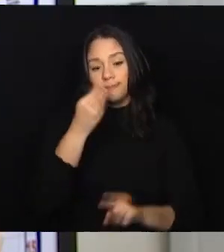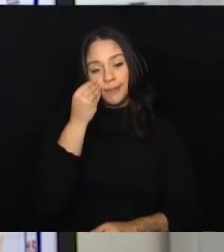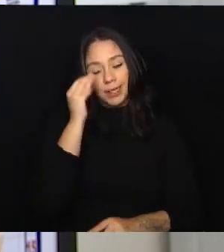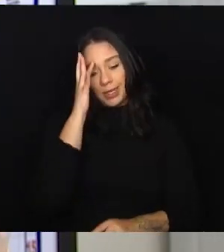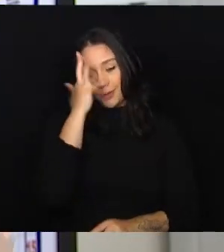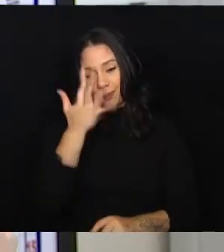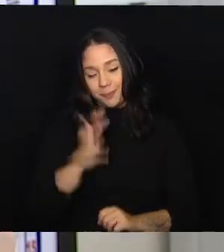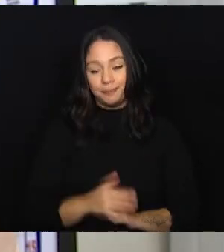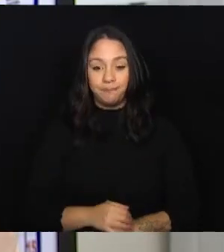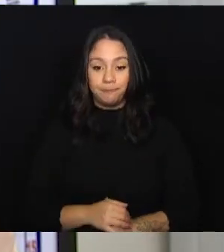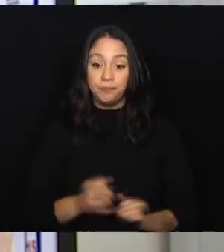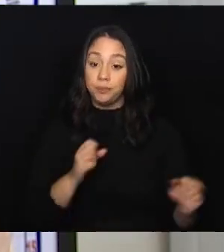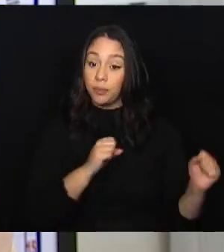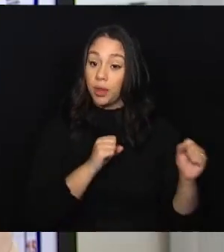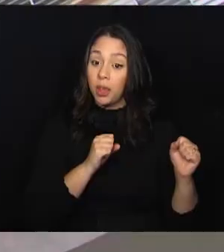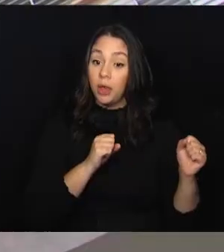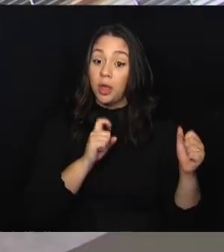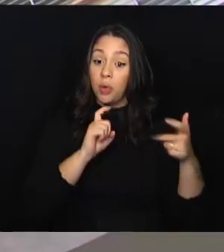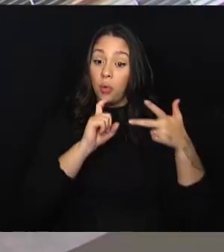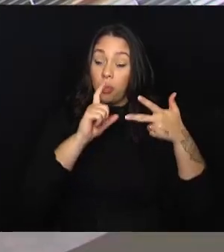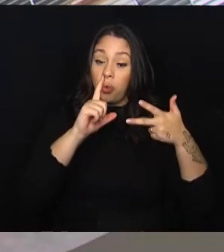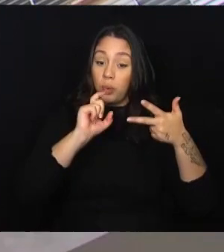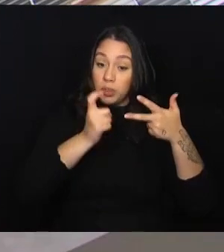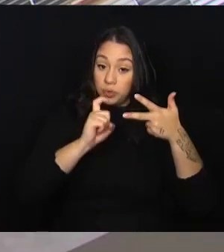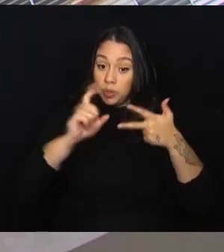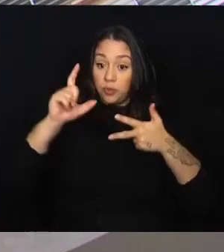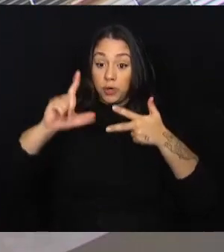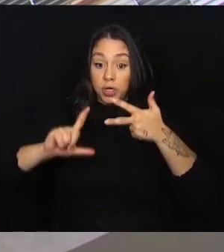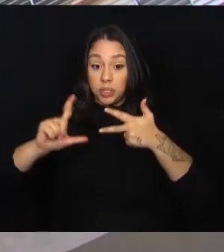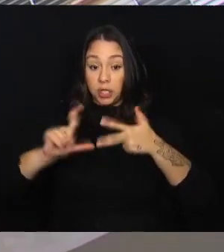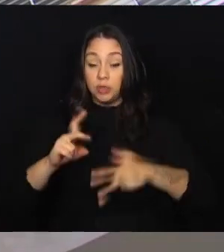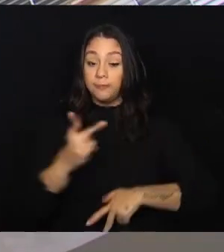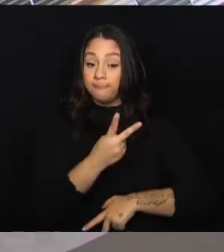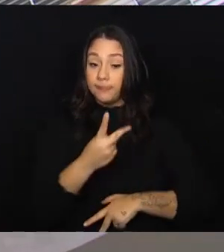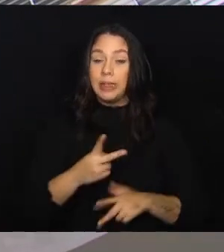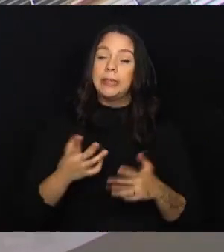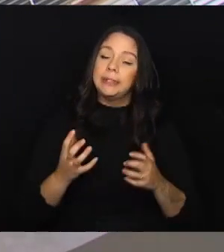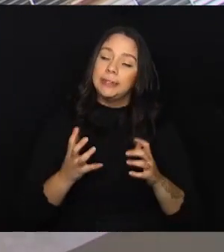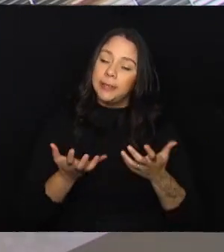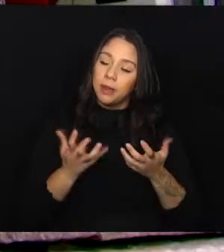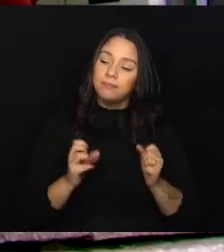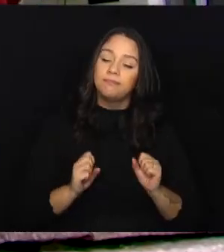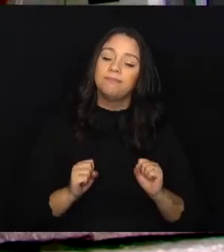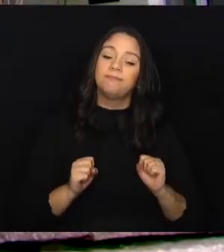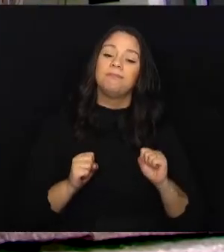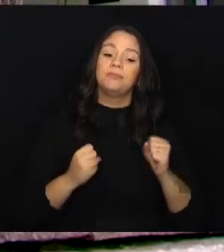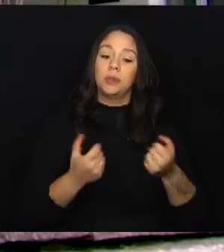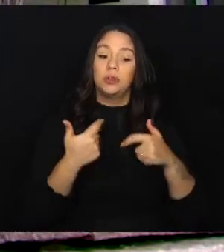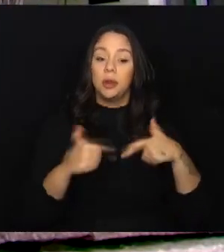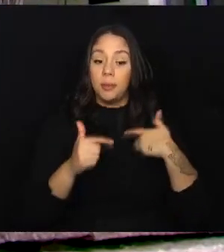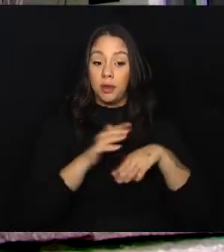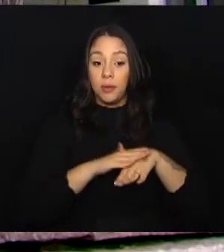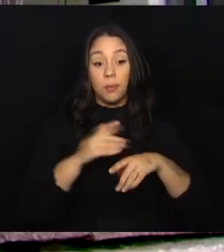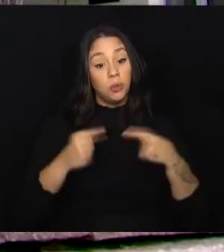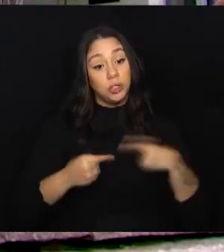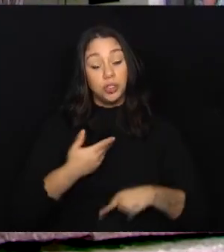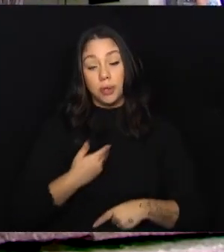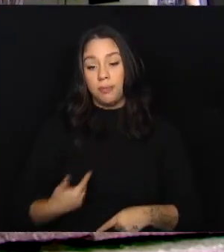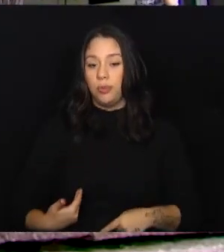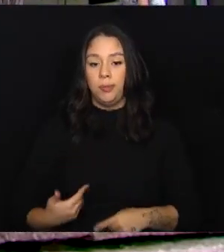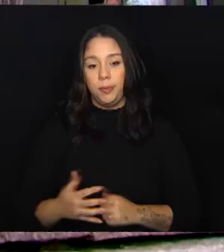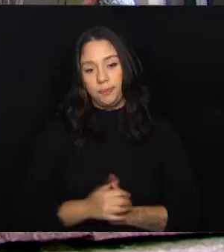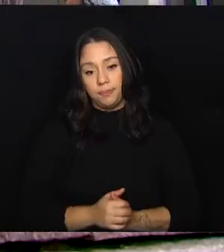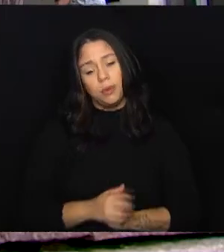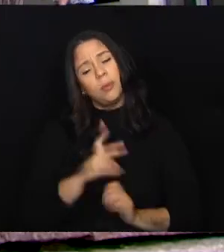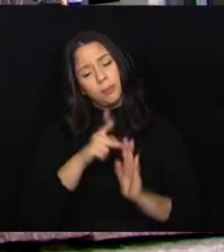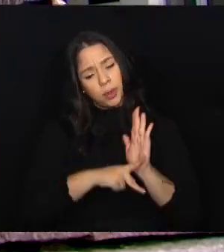prol de um problema buscando a solução O Poder Executivo e legislativo pretendem lutar para que esse trabalho se